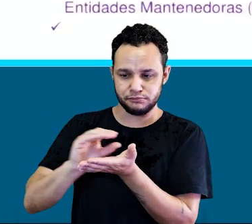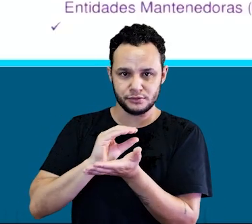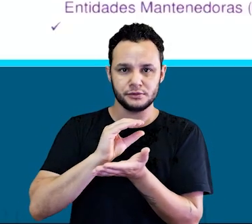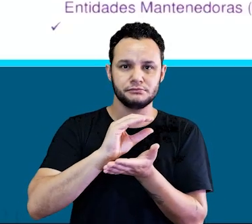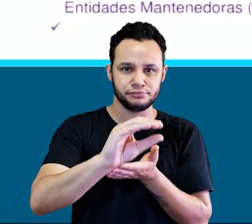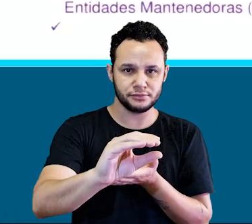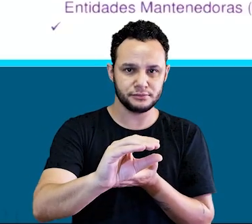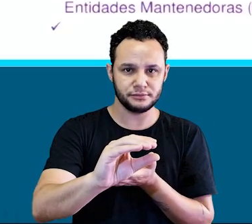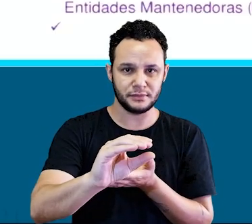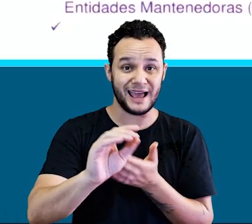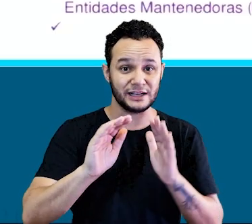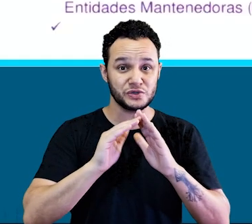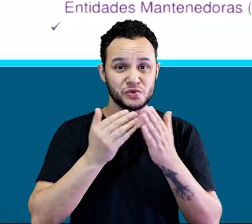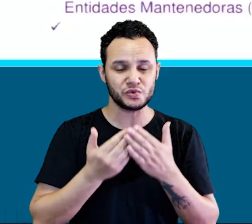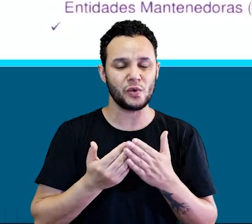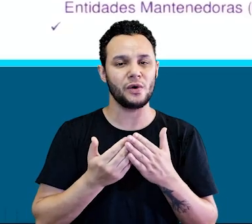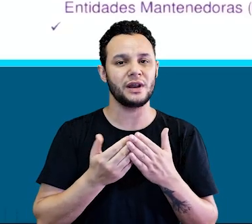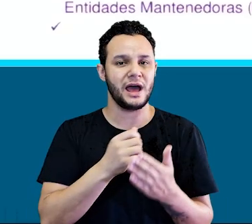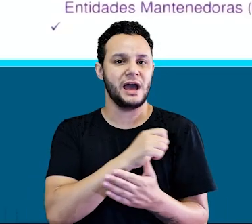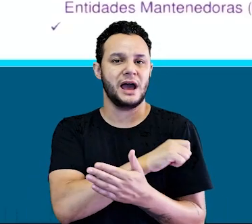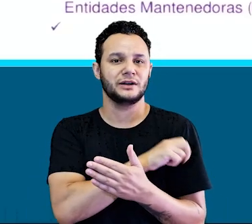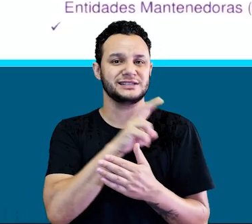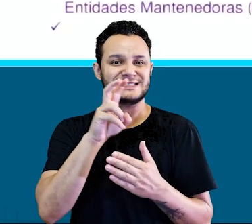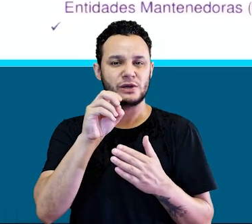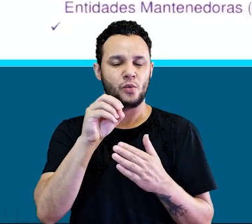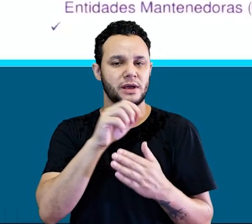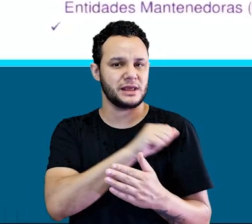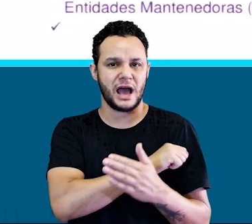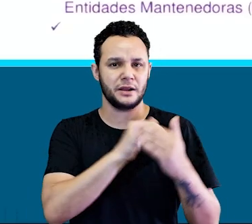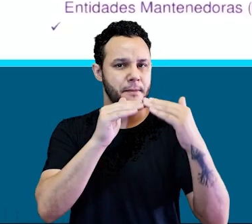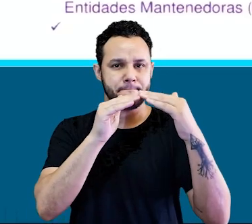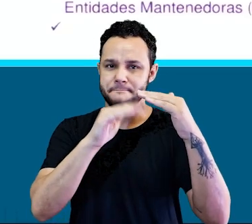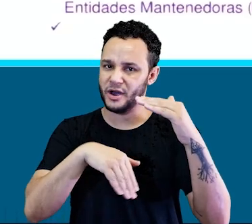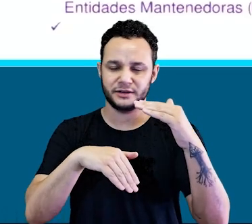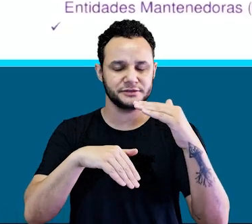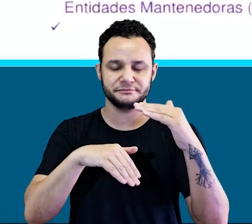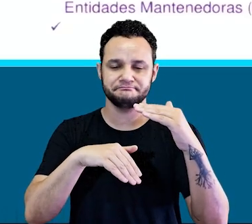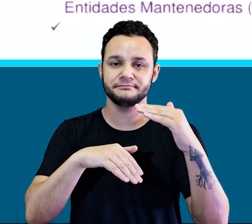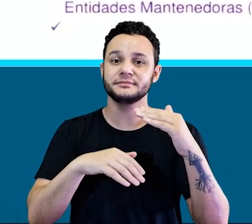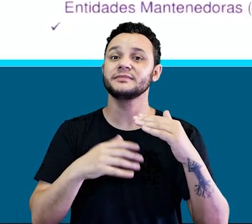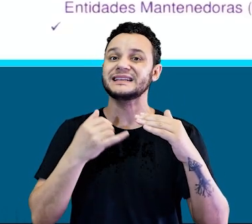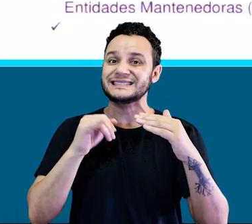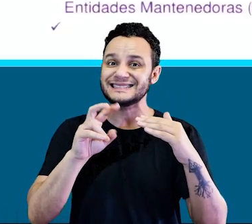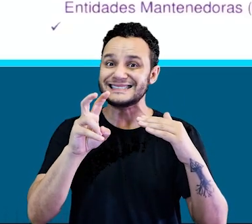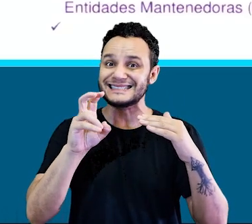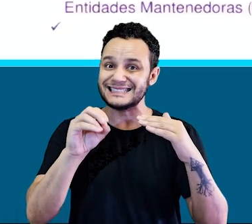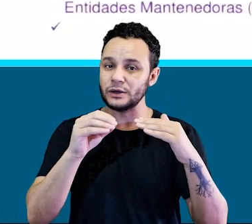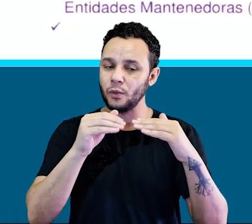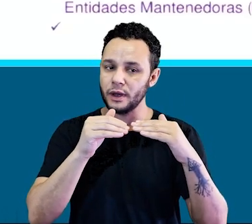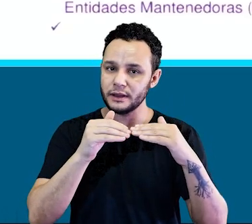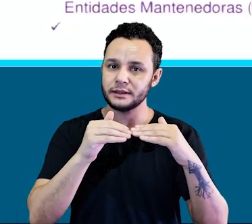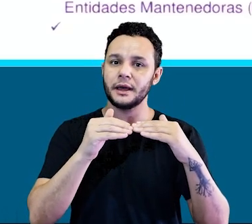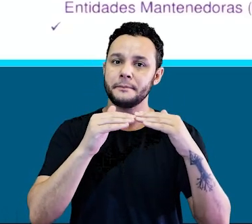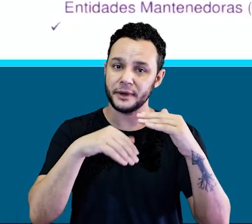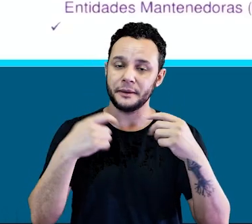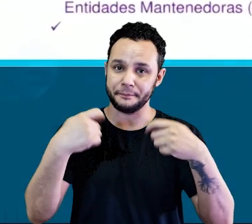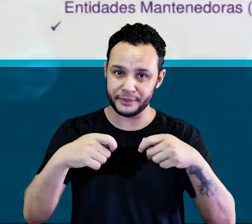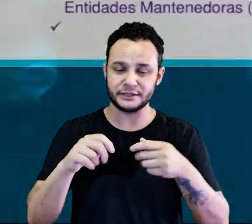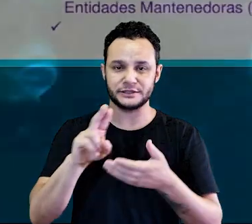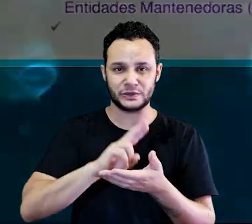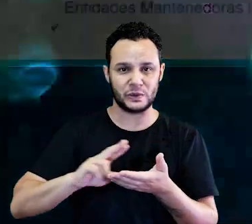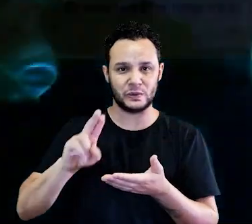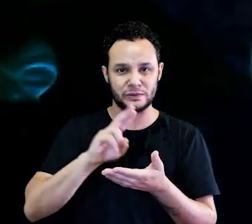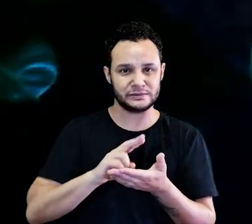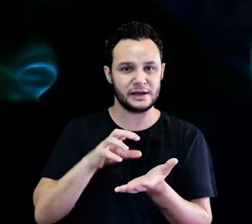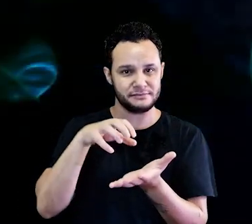PDDE referente às escolas com menos de 50 alunos, tá? Então, se a escola tem mais de 50 alunos, ela vai precisar de ter a sua unidade